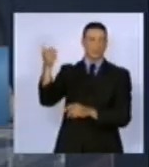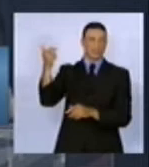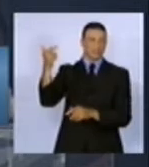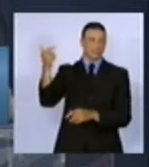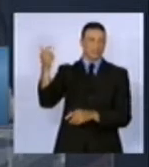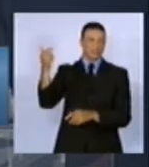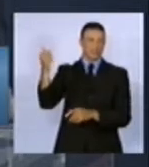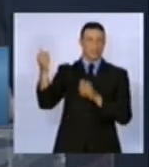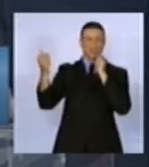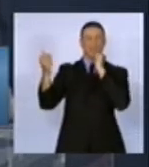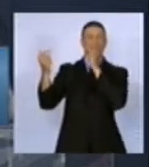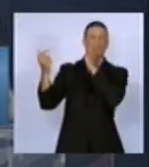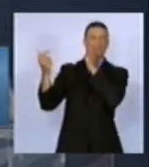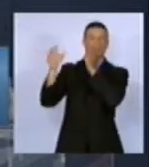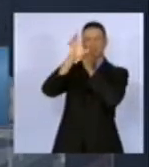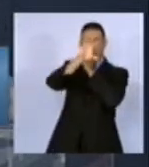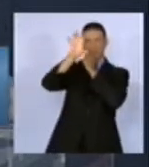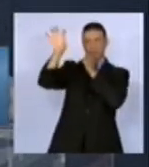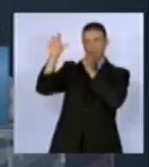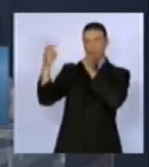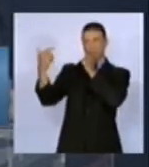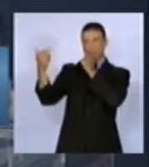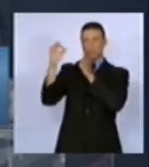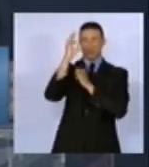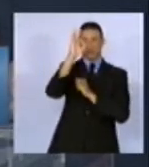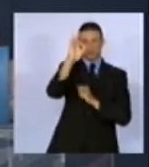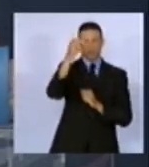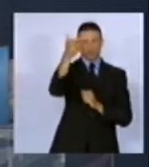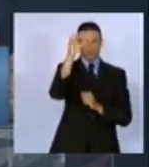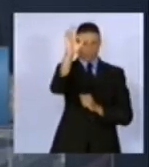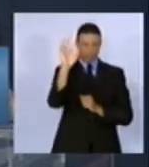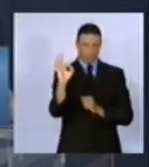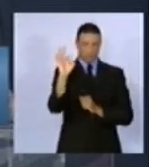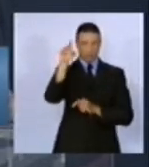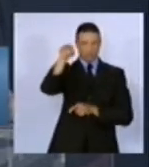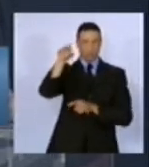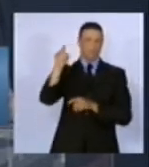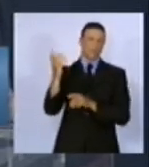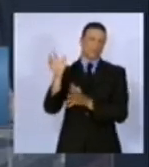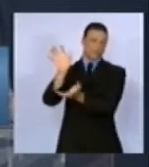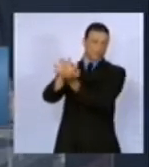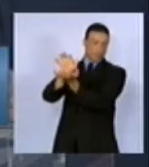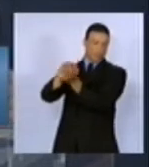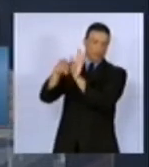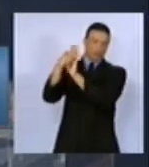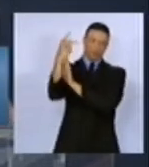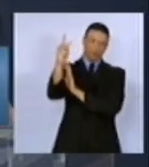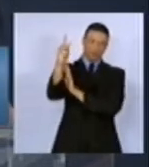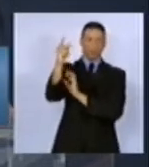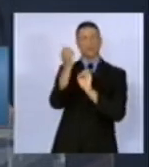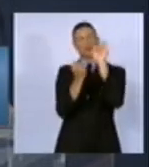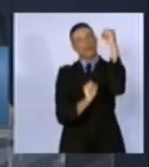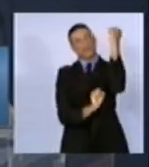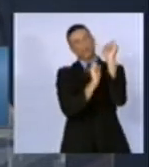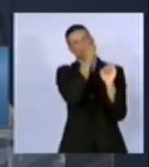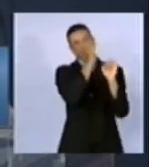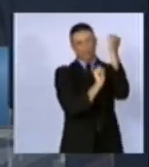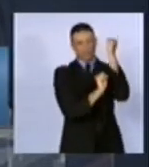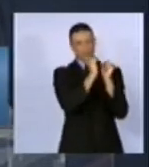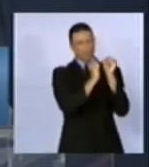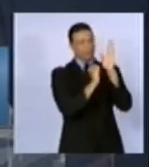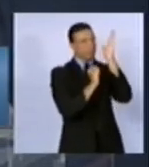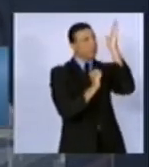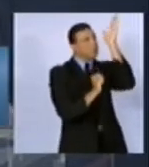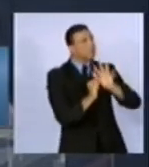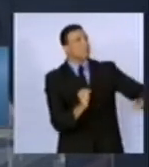que no Brasil ele representa apenas dois por cento mostra a a a industrialização no restante